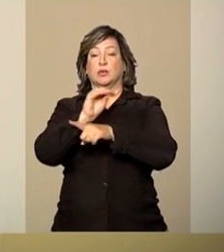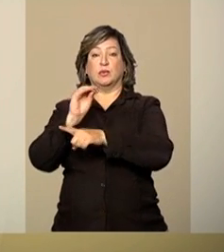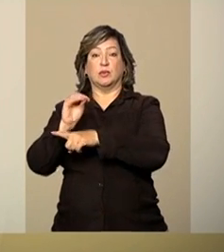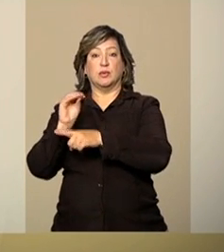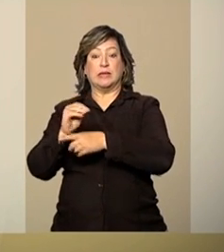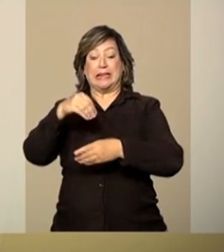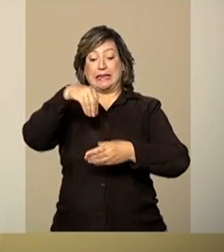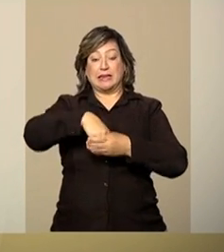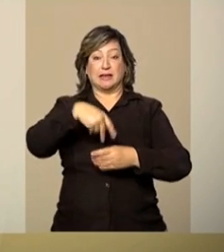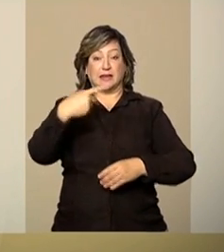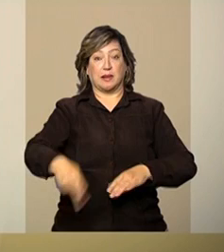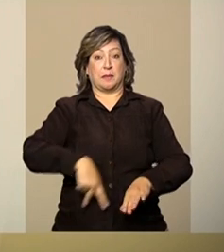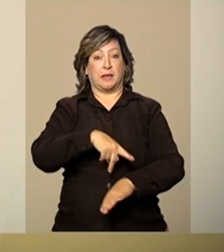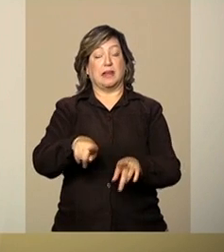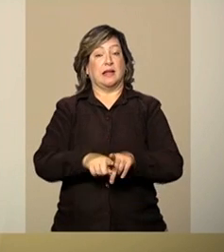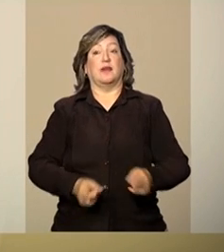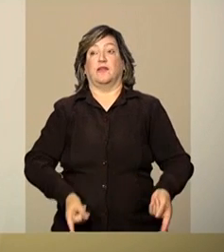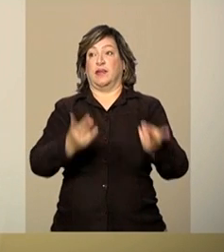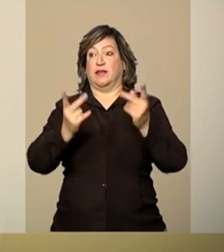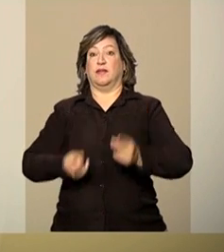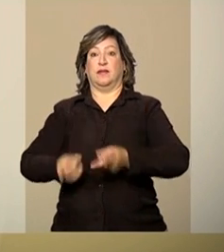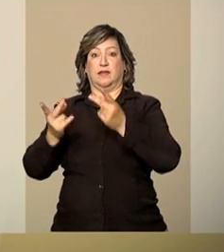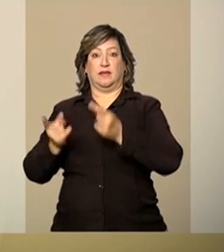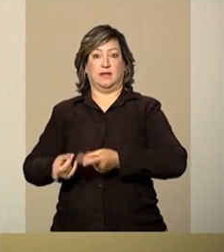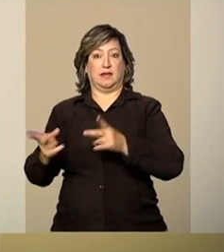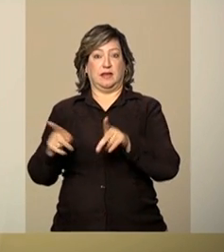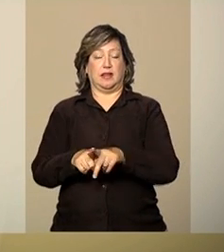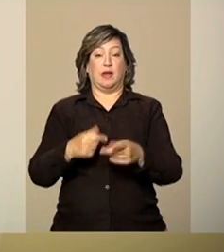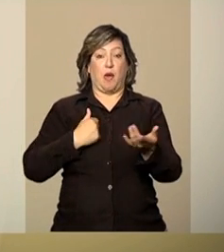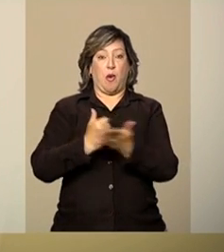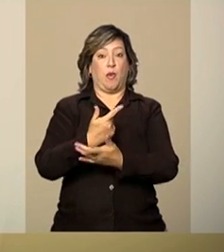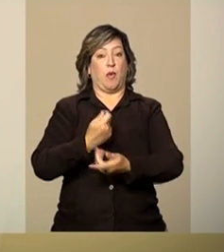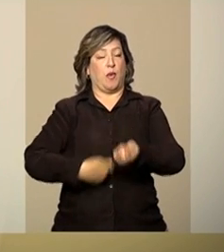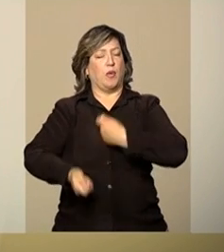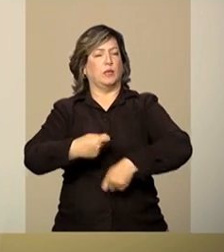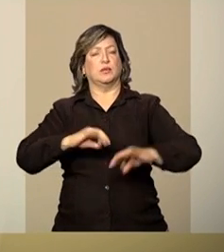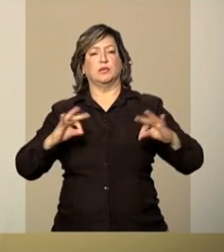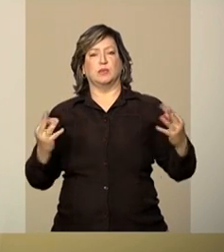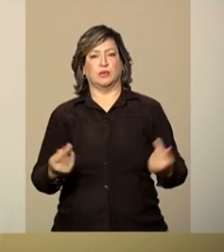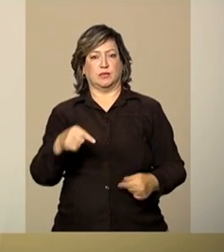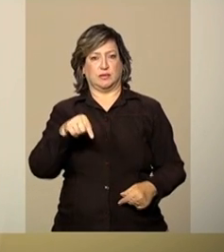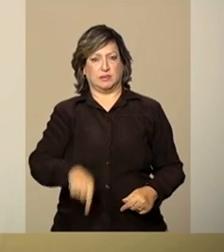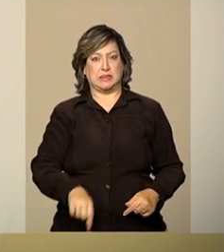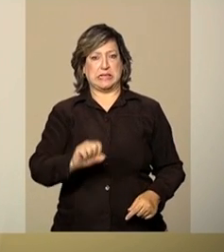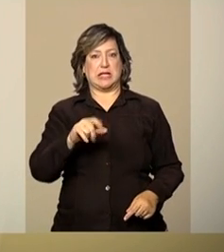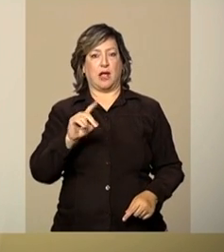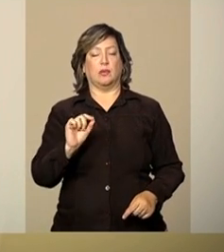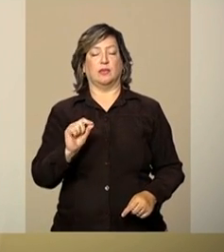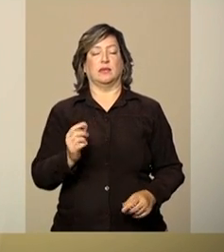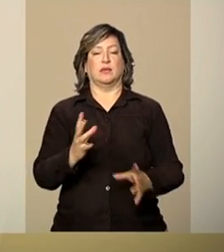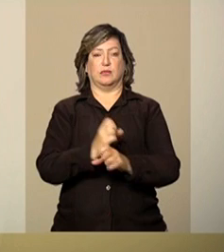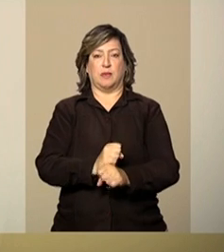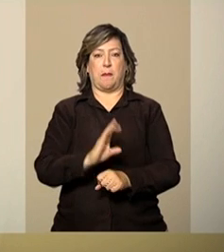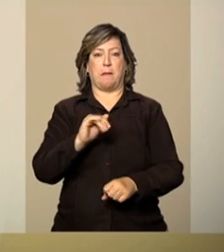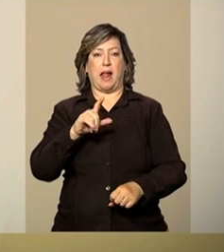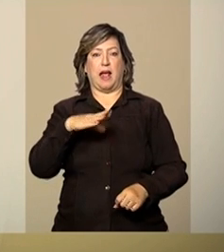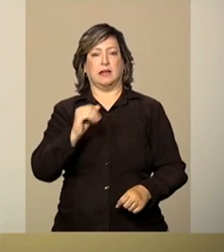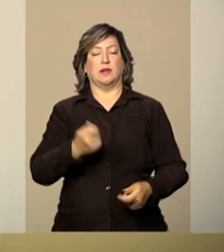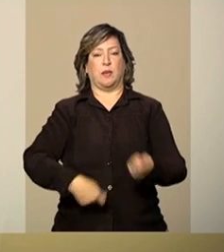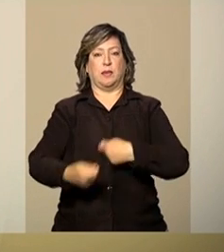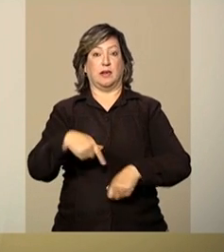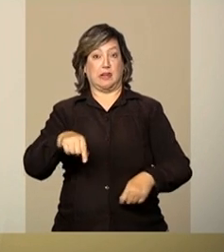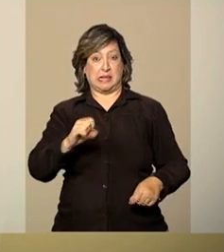interno para as exportações brasileiras e assim para o saldo na nossa balança comercial a safara Record de